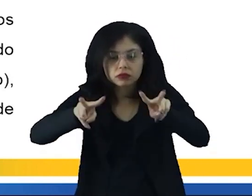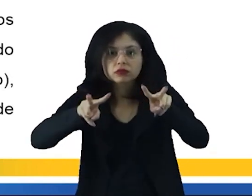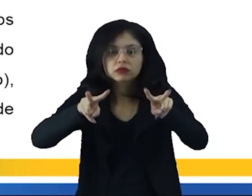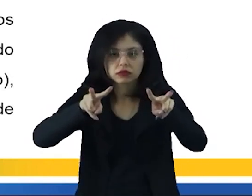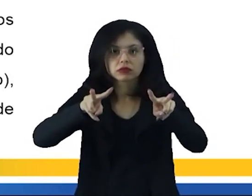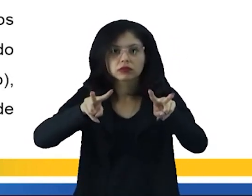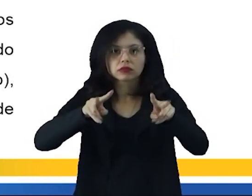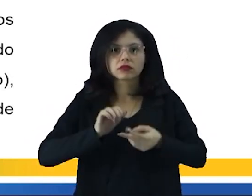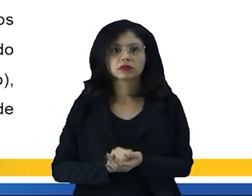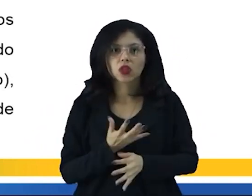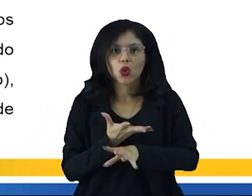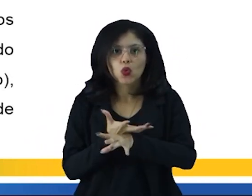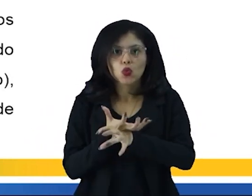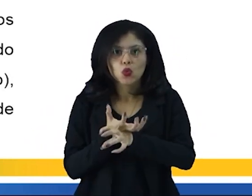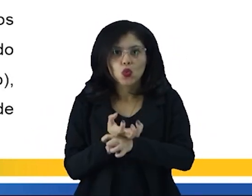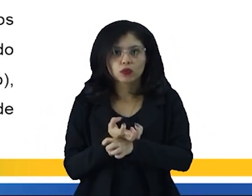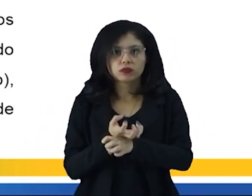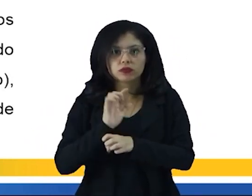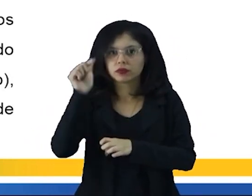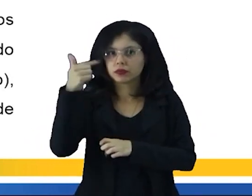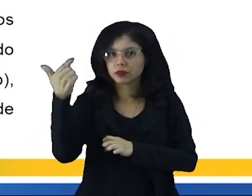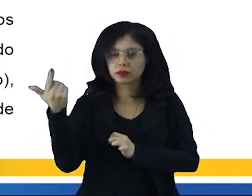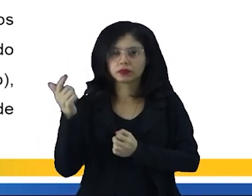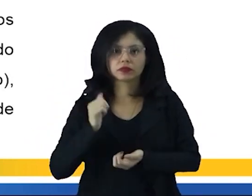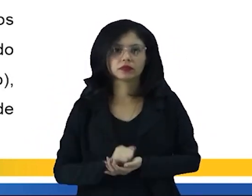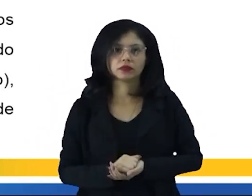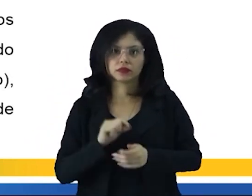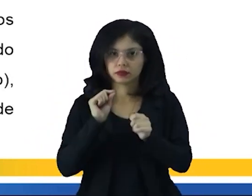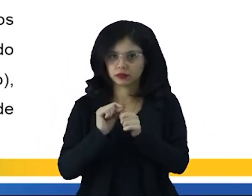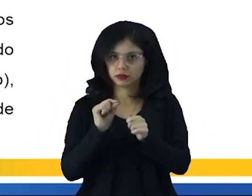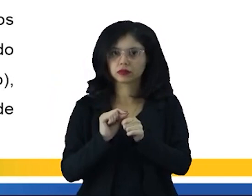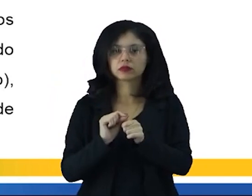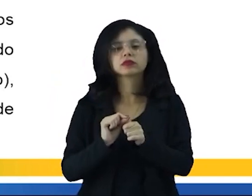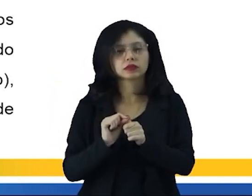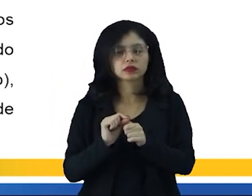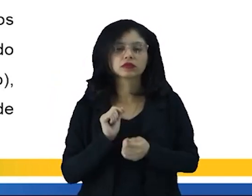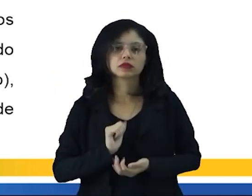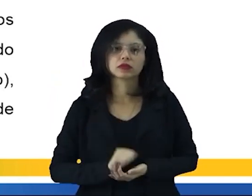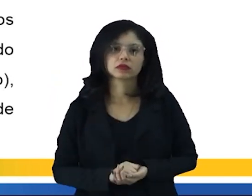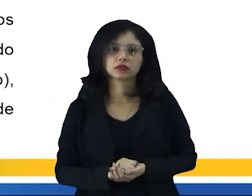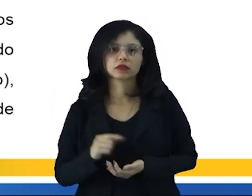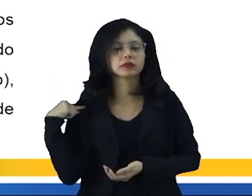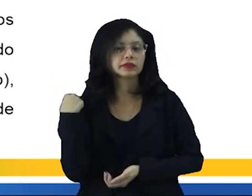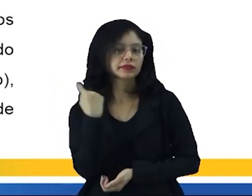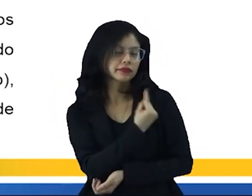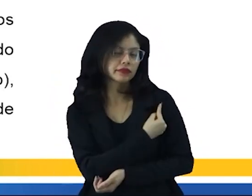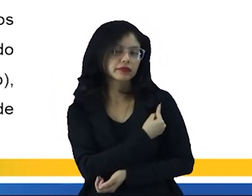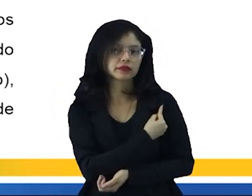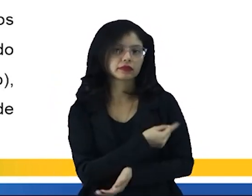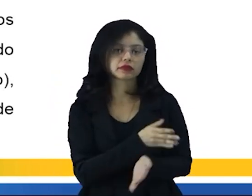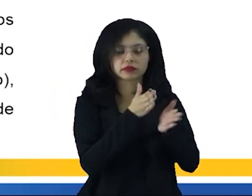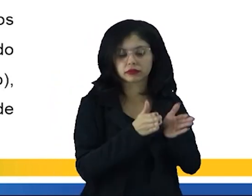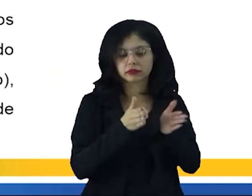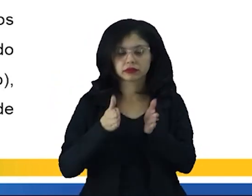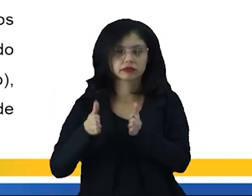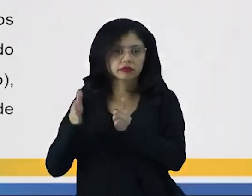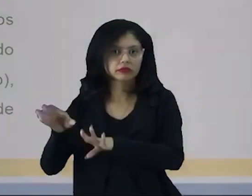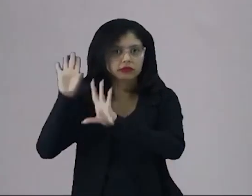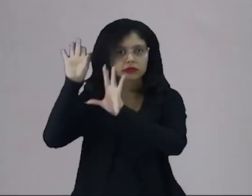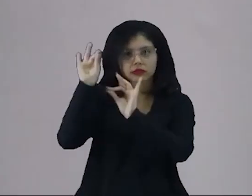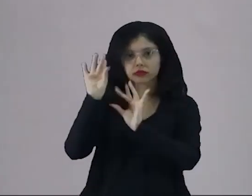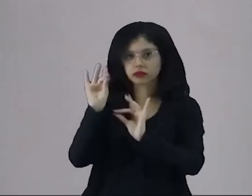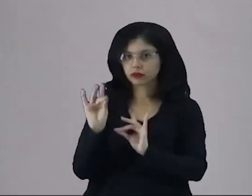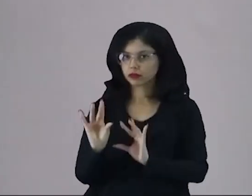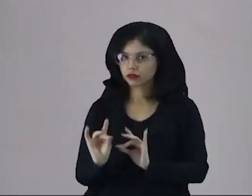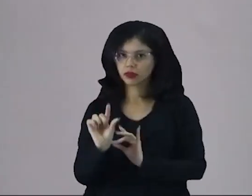Então, temos aí os desertos, temos aí outras formas de biomas que a gente vai dar uma detalhada um pouco